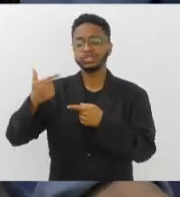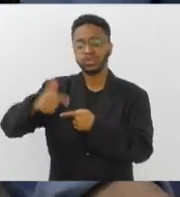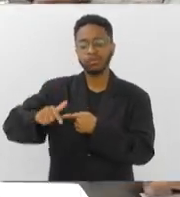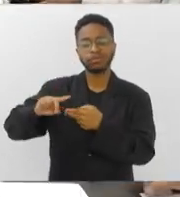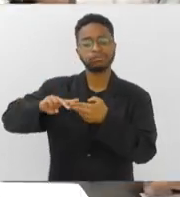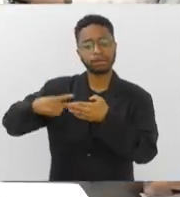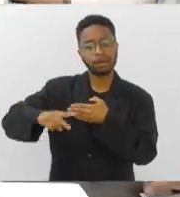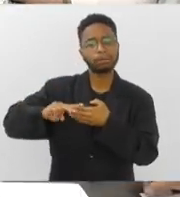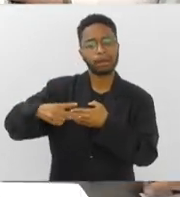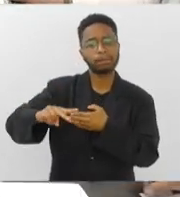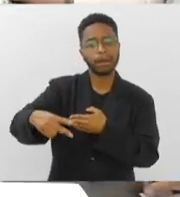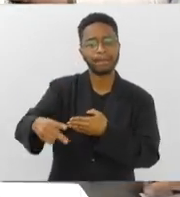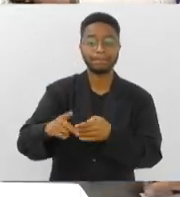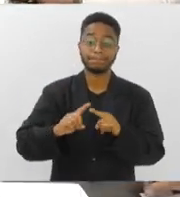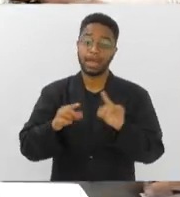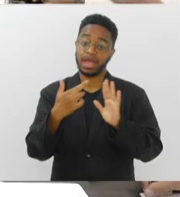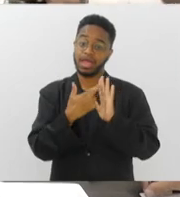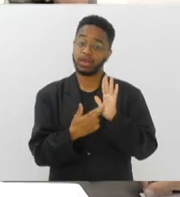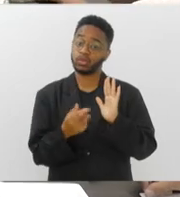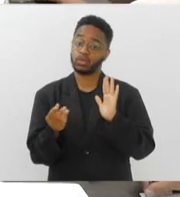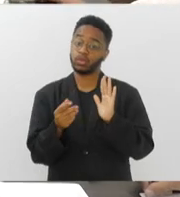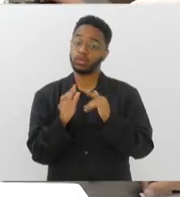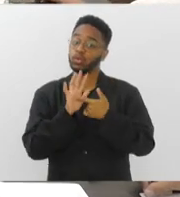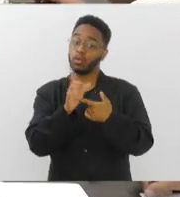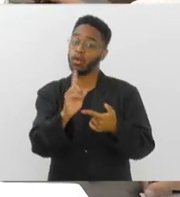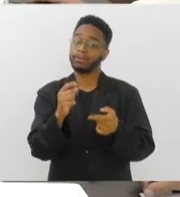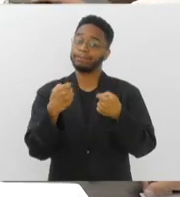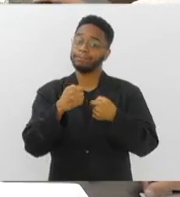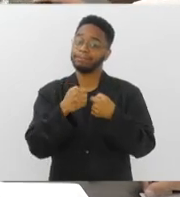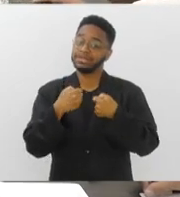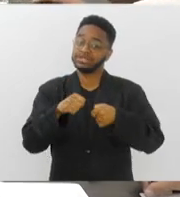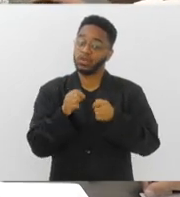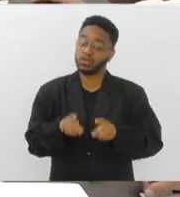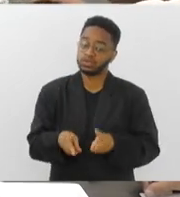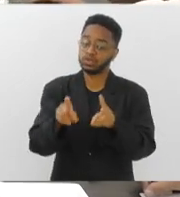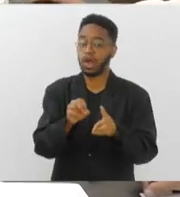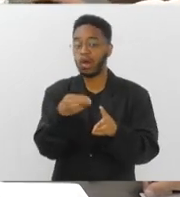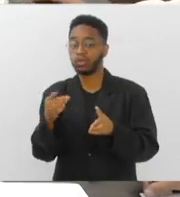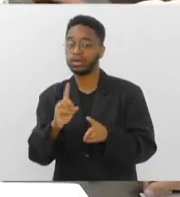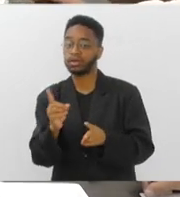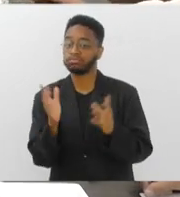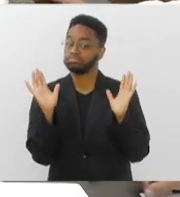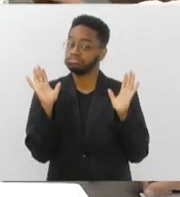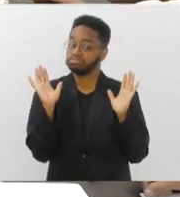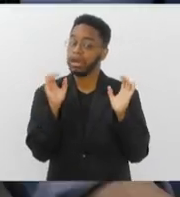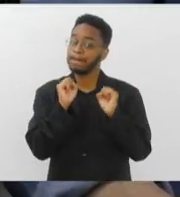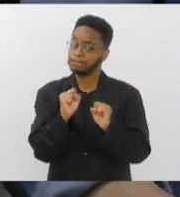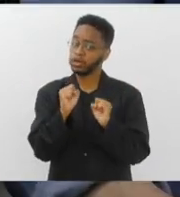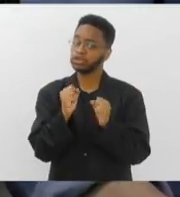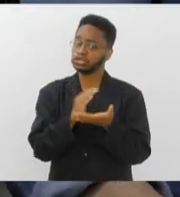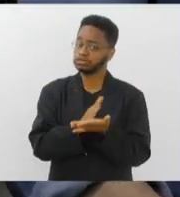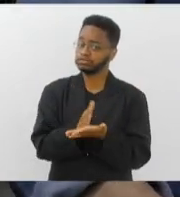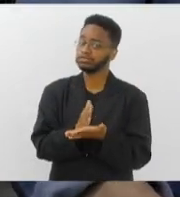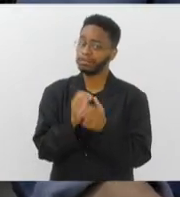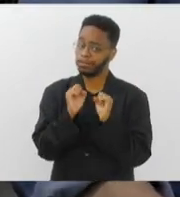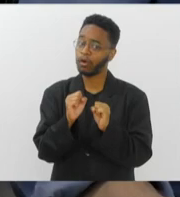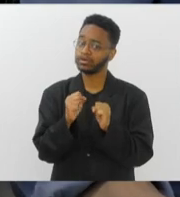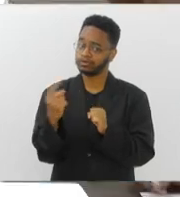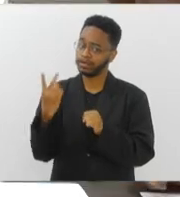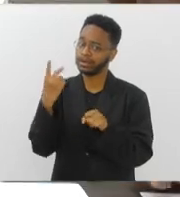sucessivamente. É, mas a regra não diz se tem que ser permanente ou se pode ser fracionado. Pode ser fracionado, tá valendo